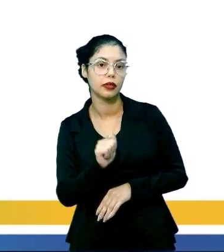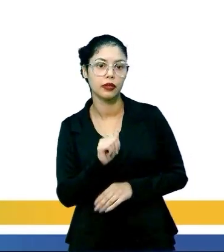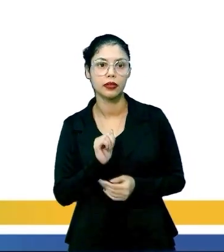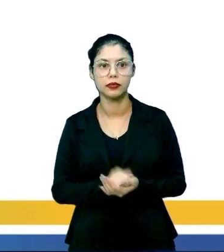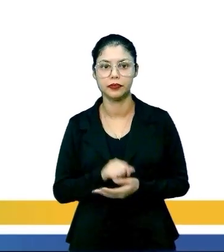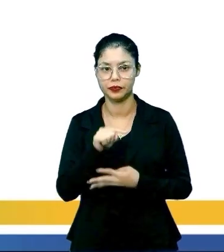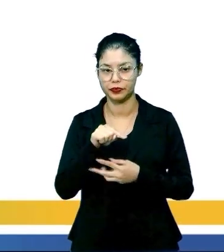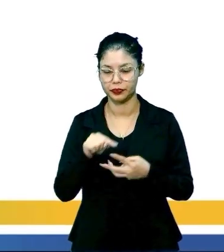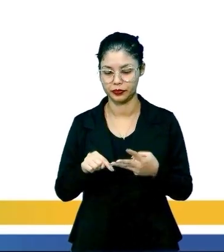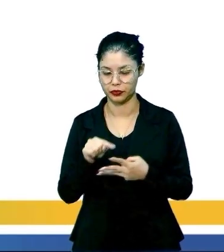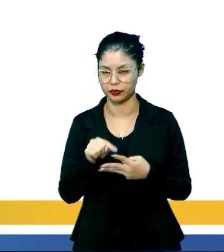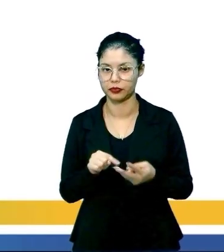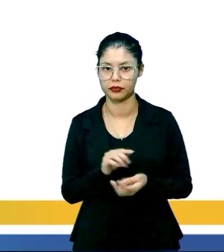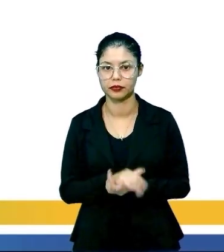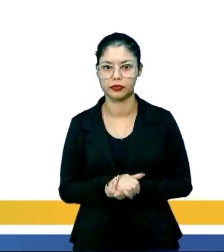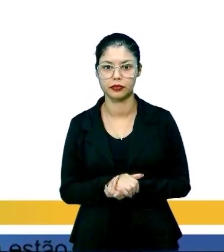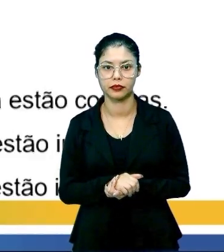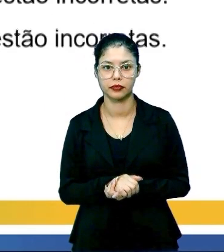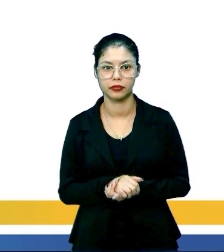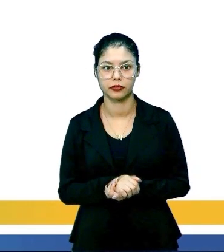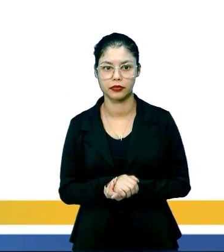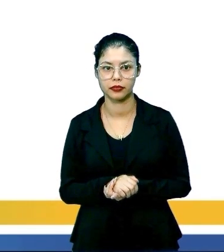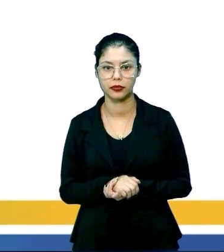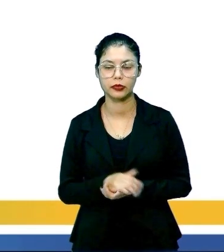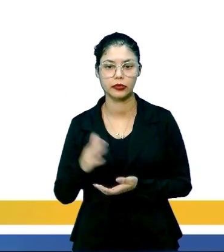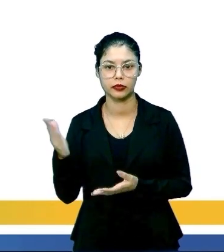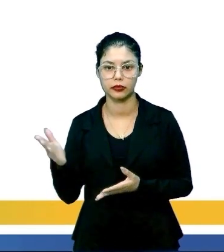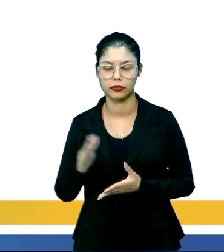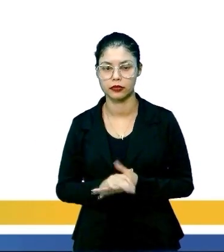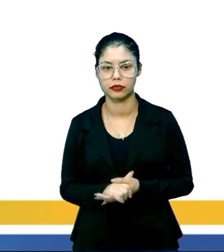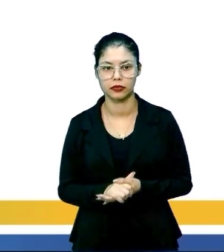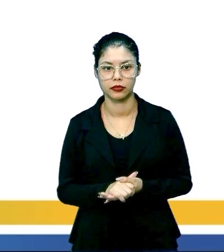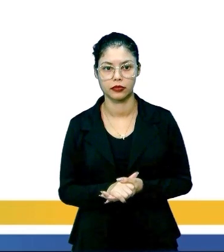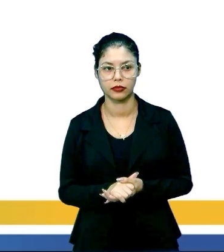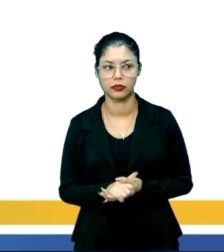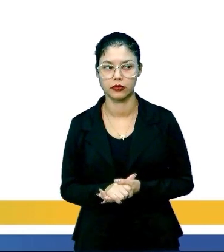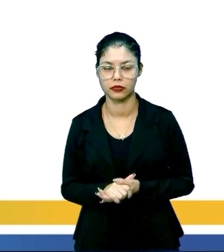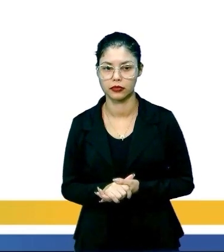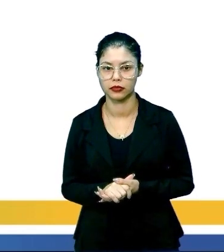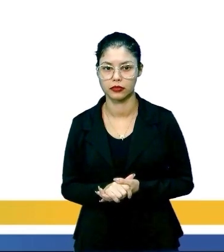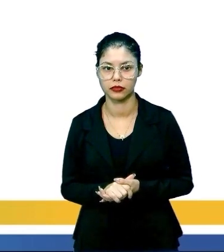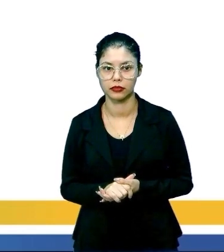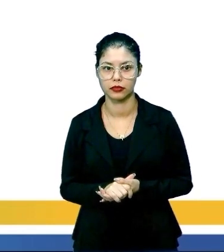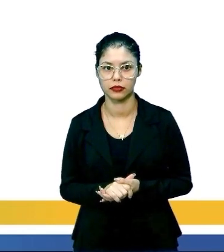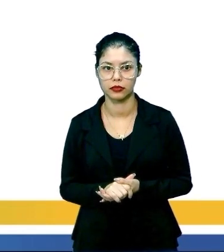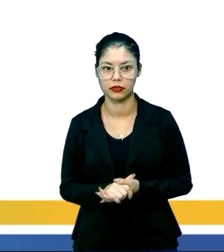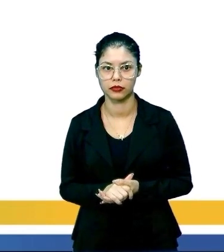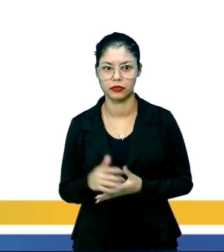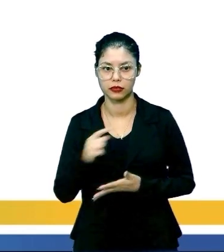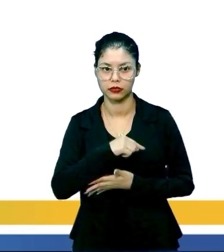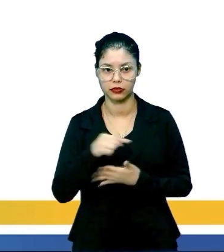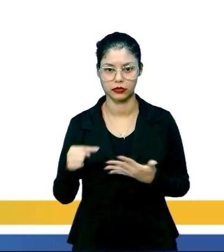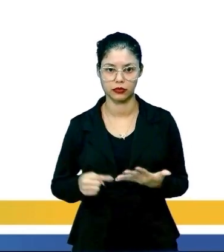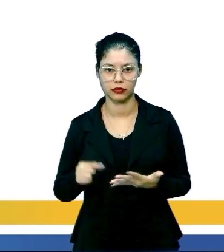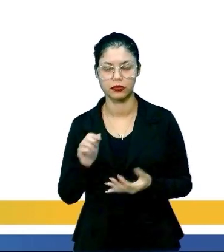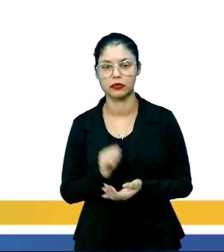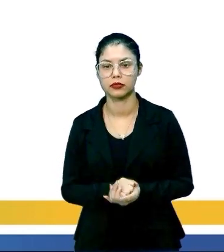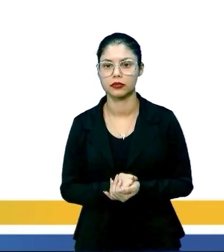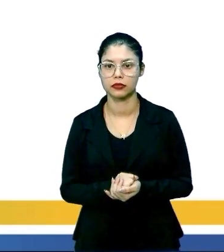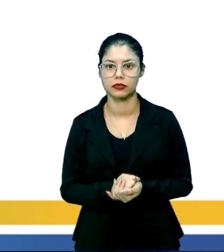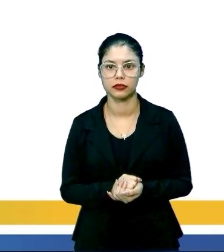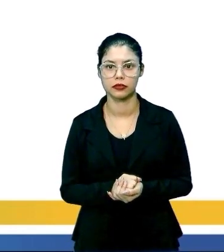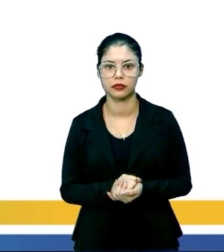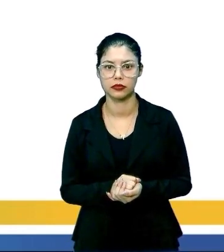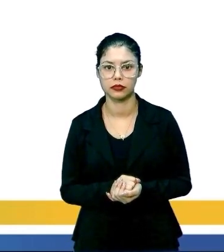Beatriz e Camila. Só que aí, ela vai falar. Ela deu as 5 alternativas. E